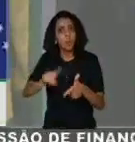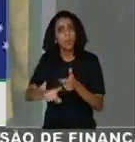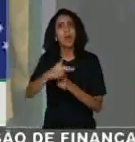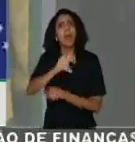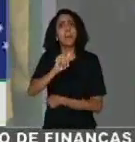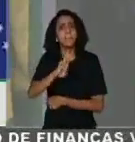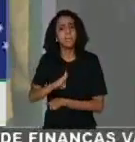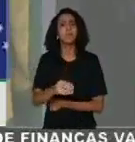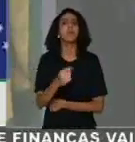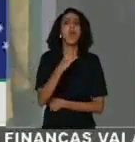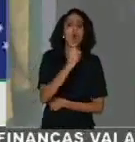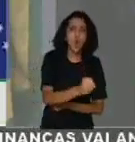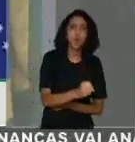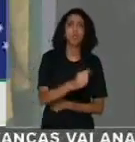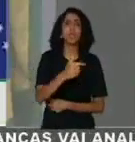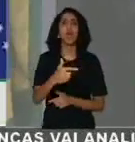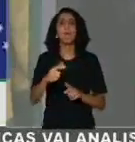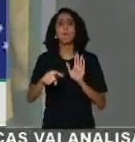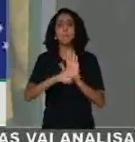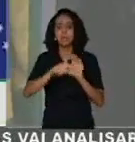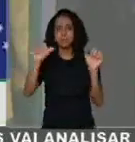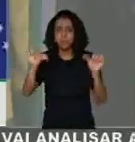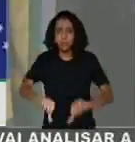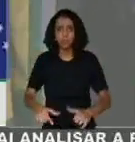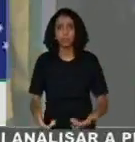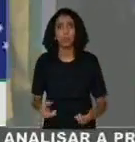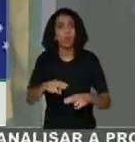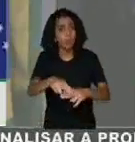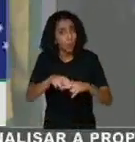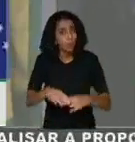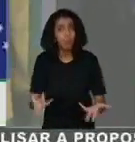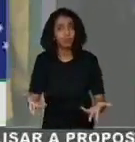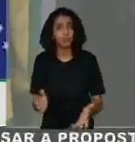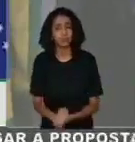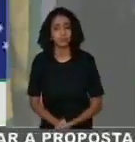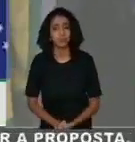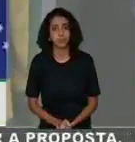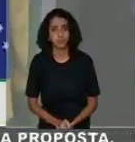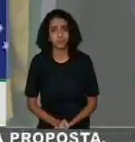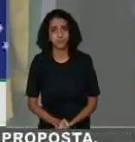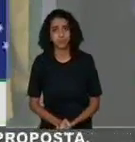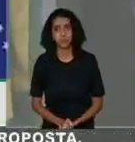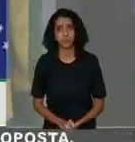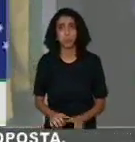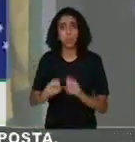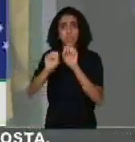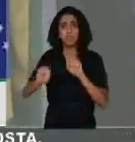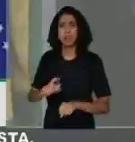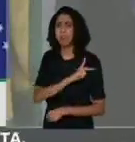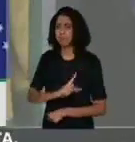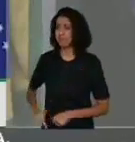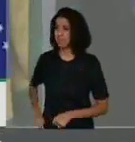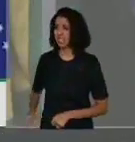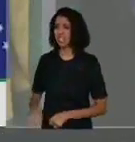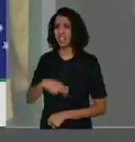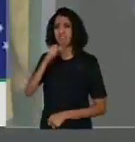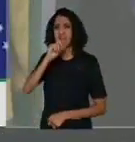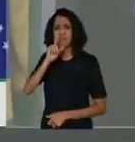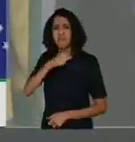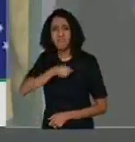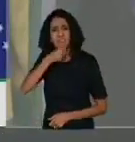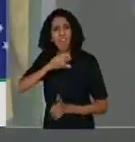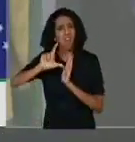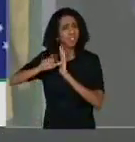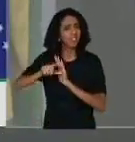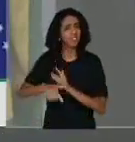de 8,2%. É isso que acontece. O presidencialismo engessado, atrasado, arcaico, a